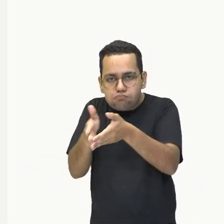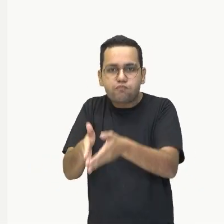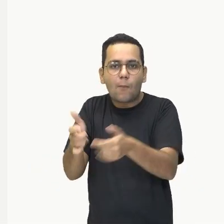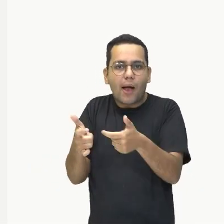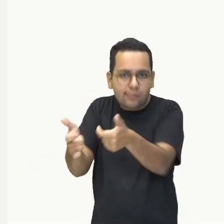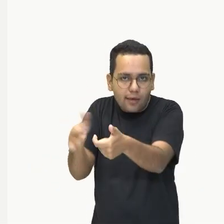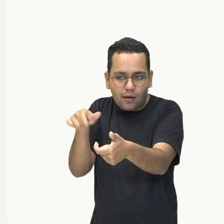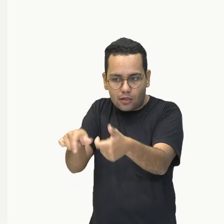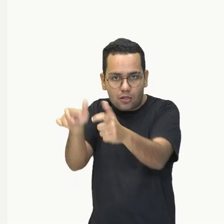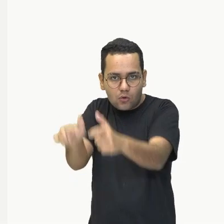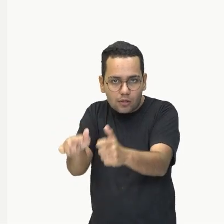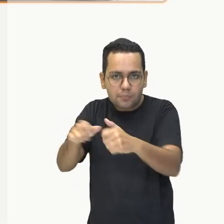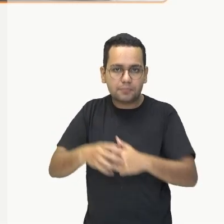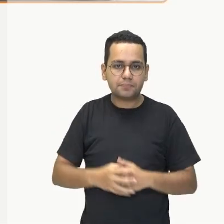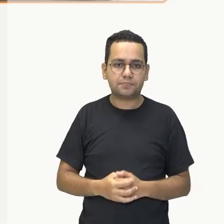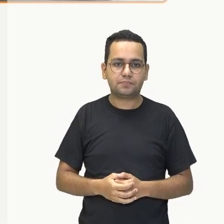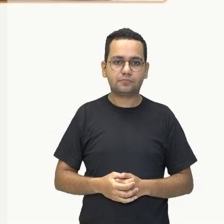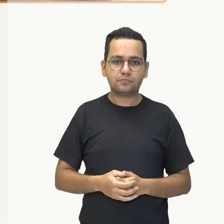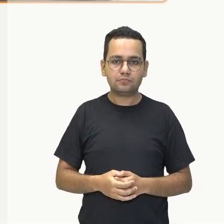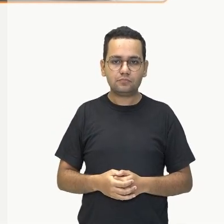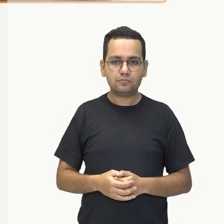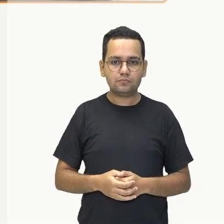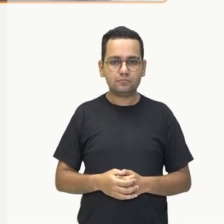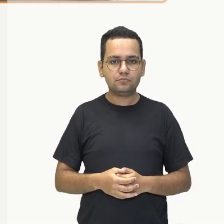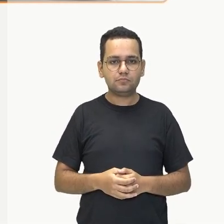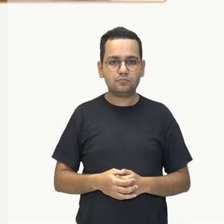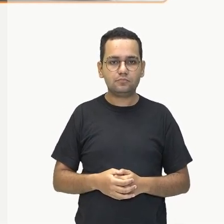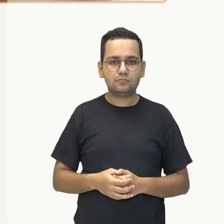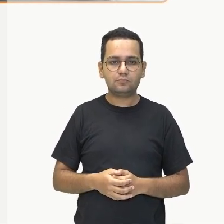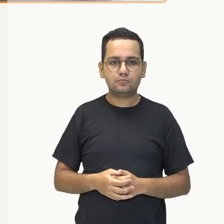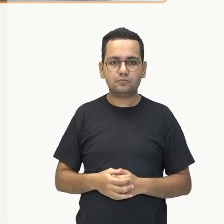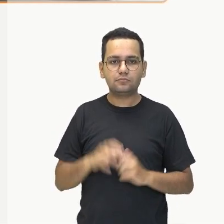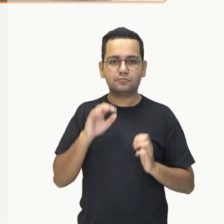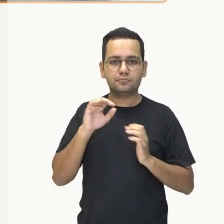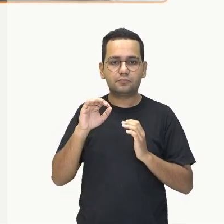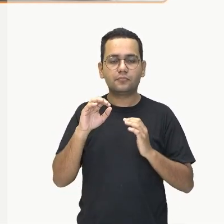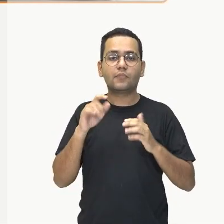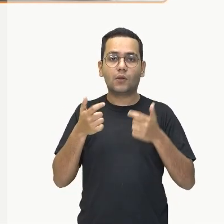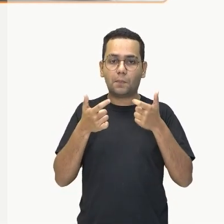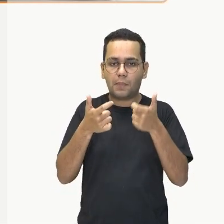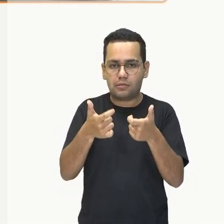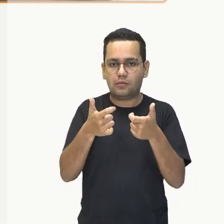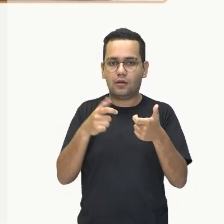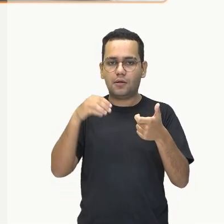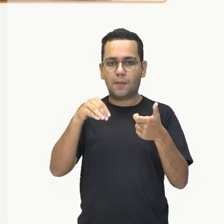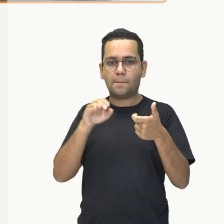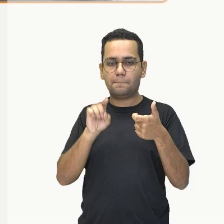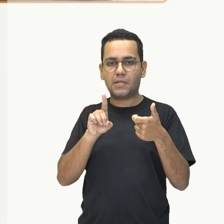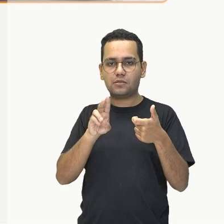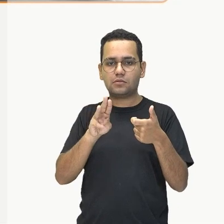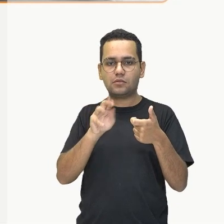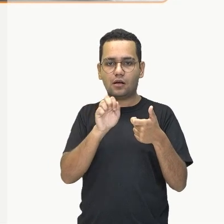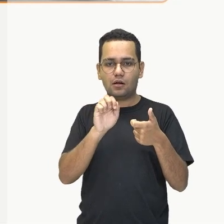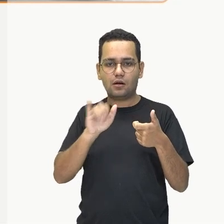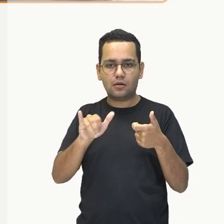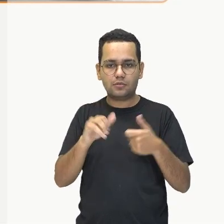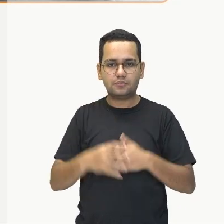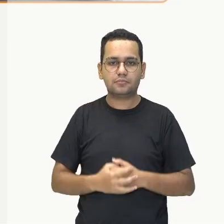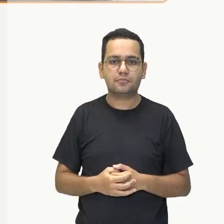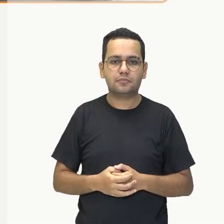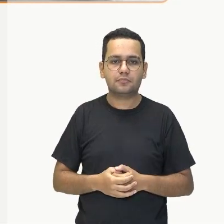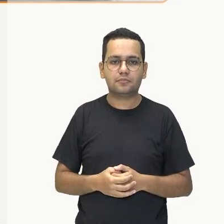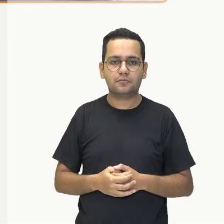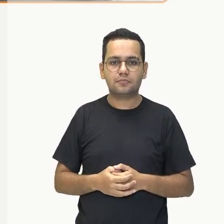adiante, galera. Uma das batalhas emblemáticas, batalha naval emblemática, foi a Batalha de